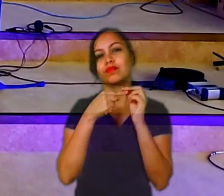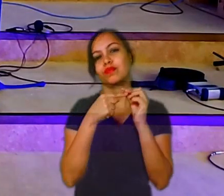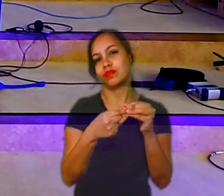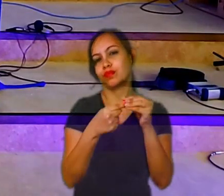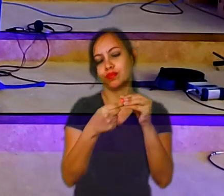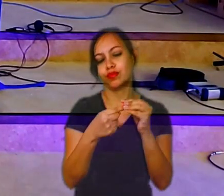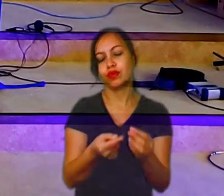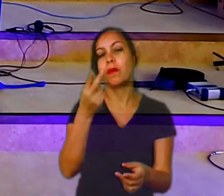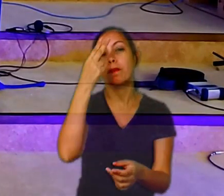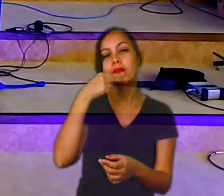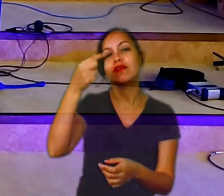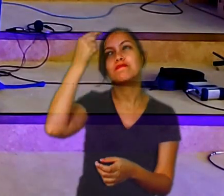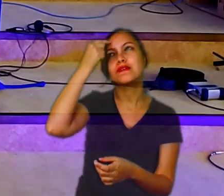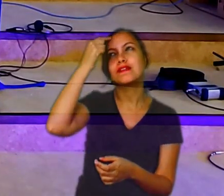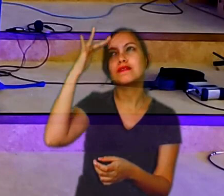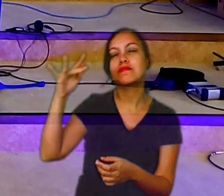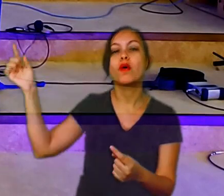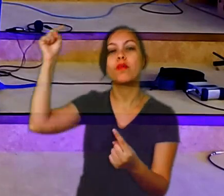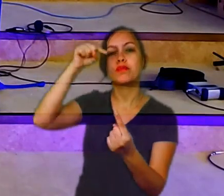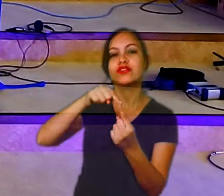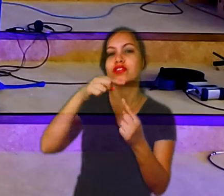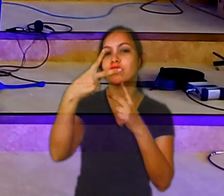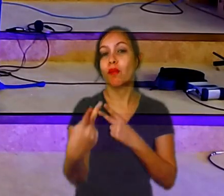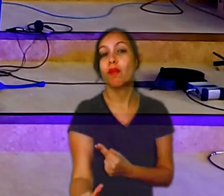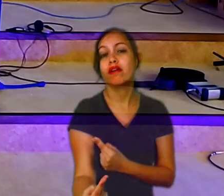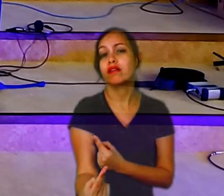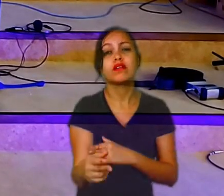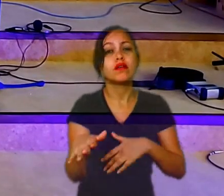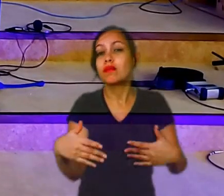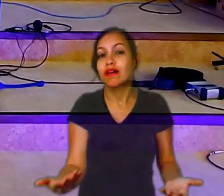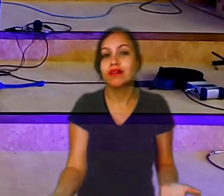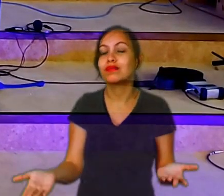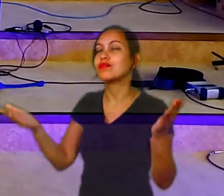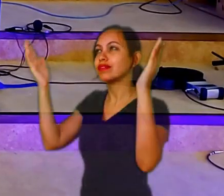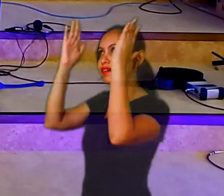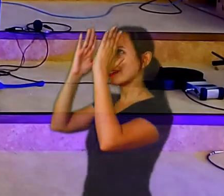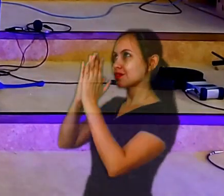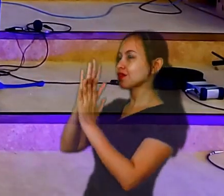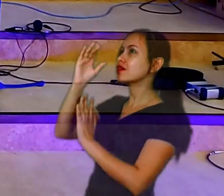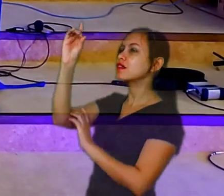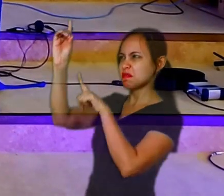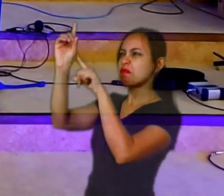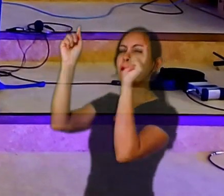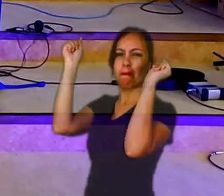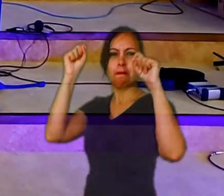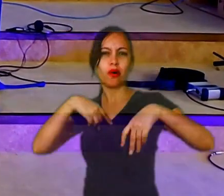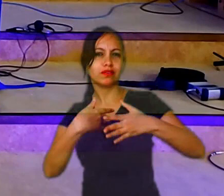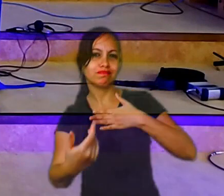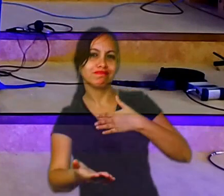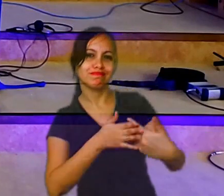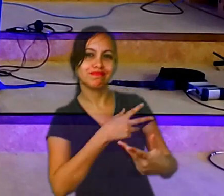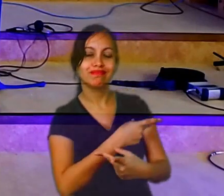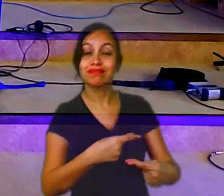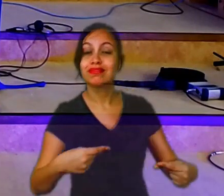só pensamento, com um só objetivo: adorar o Deus que pode todas as coisas.